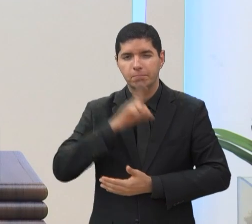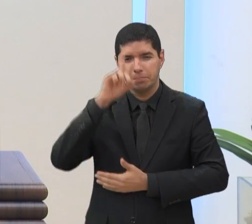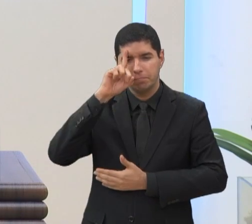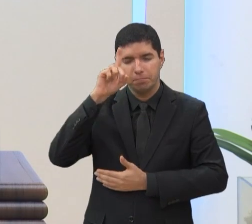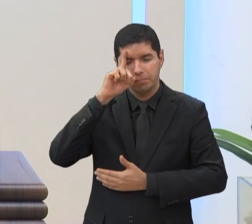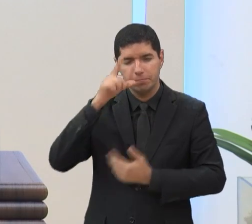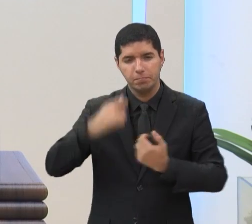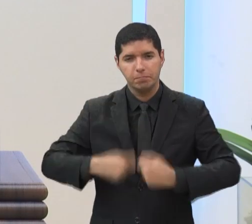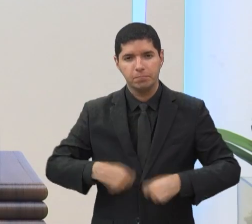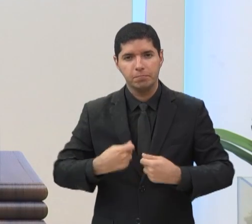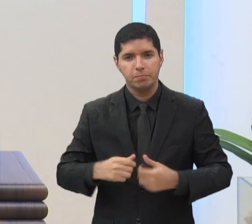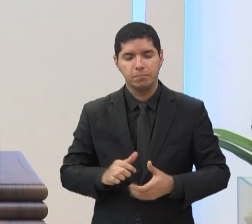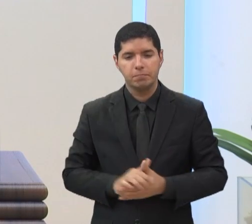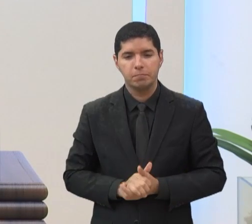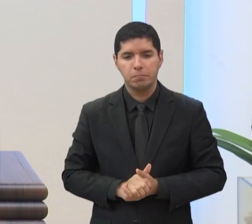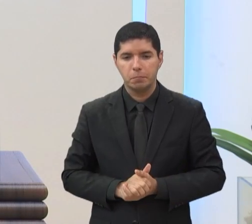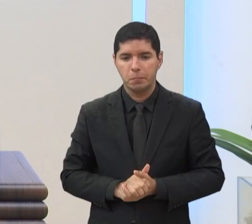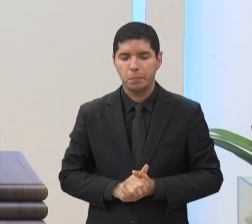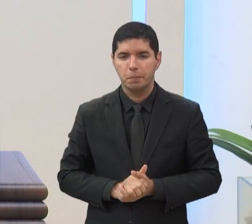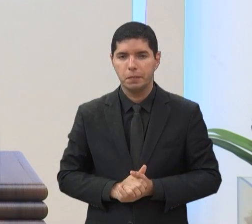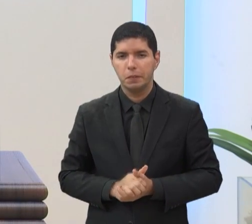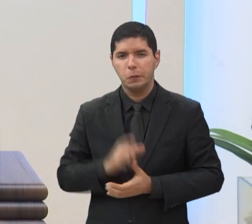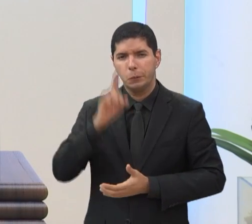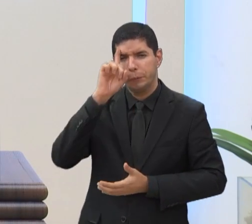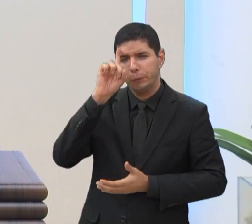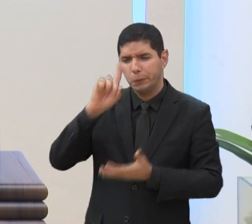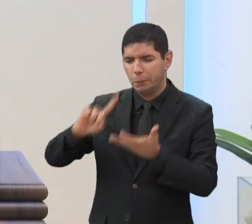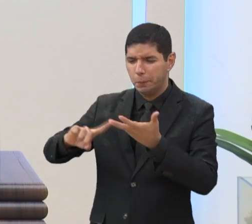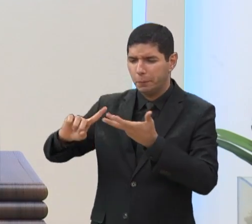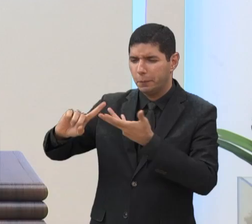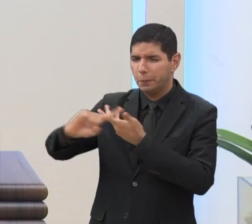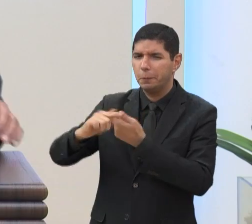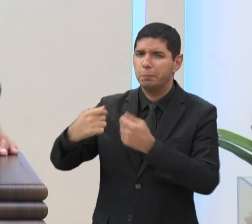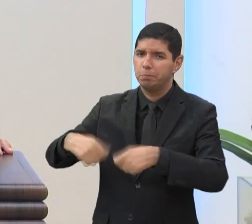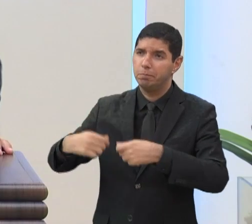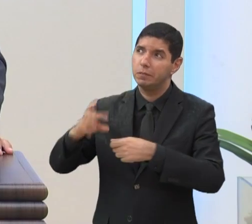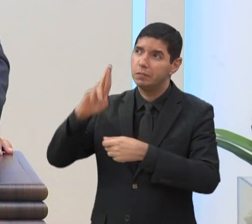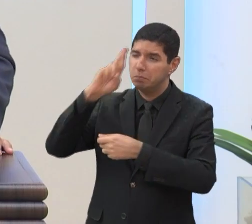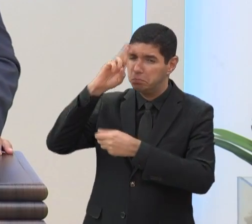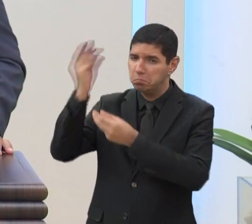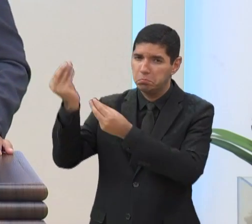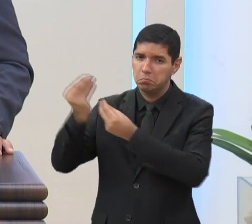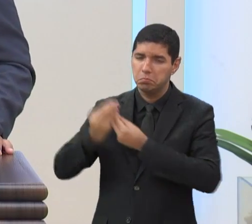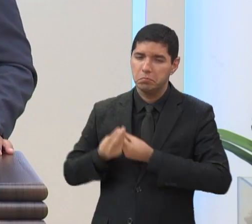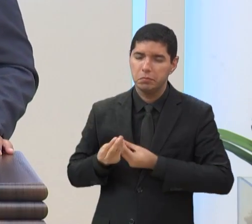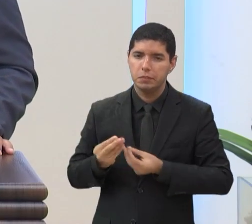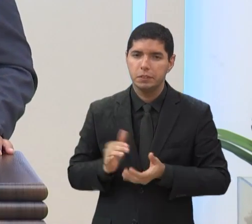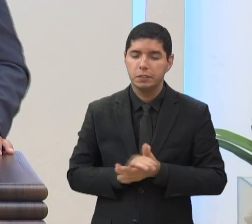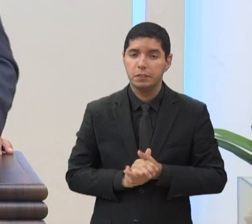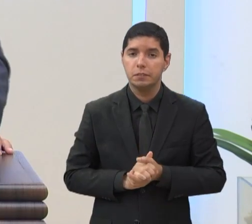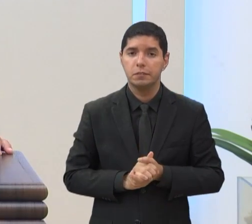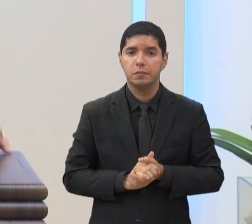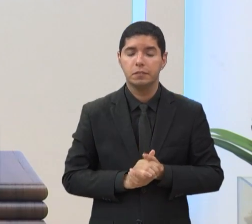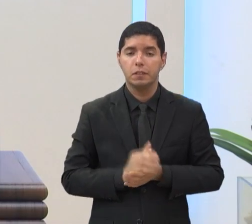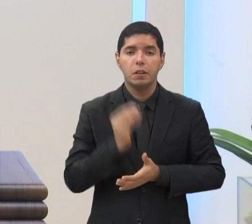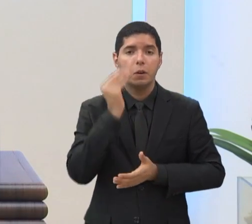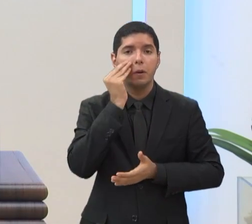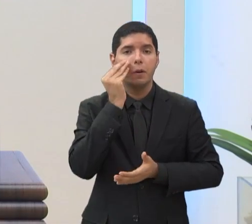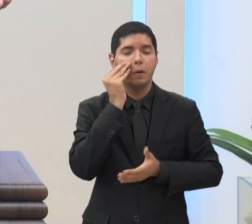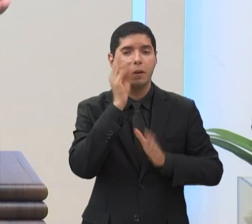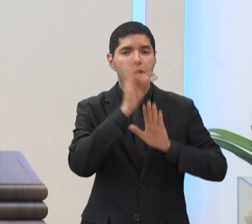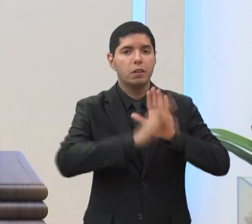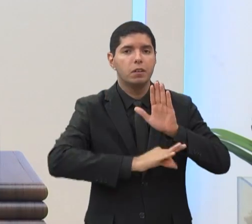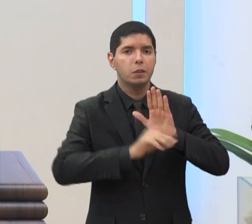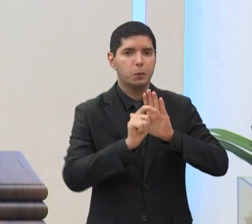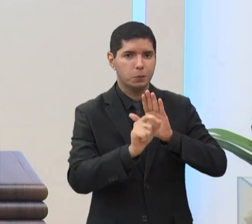diariamente necessitamos de algo da parte de Deus. E aqui nós vemos alguém que